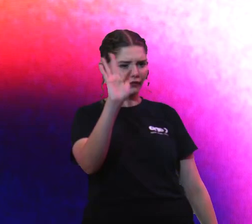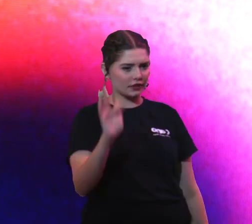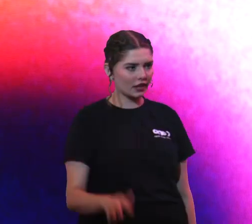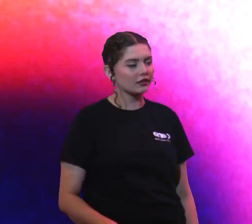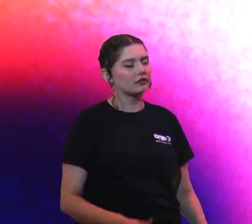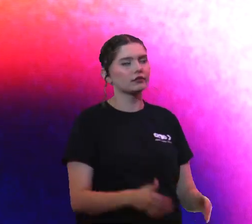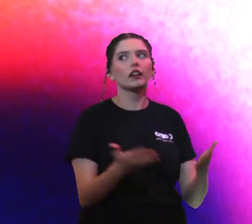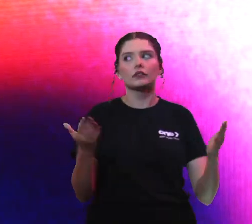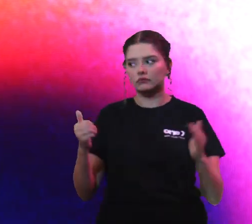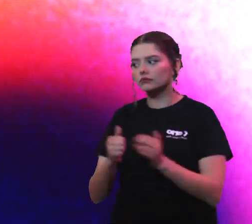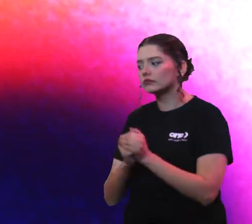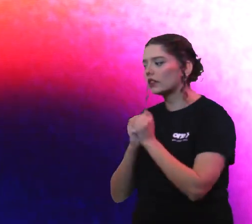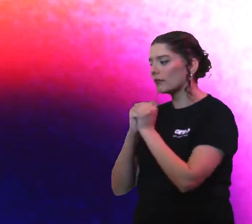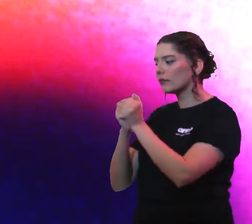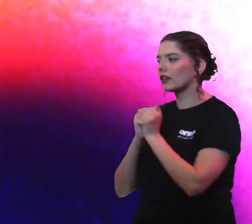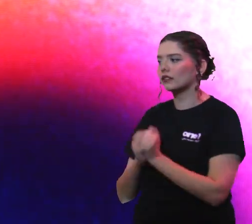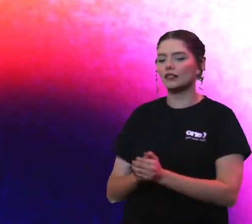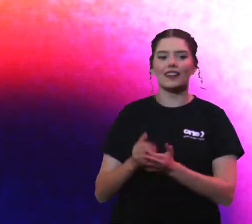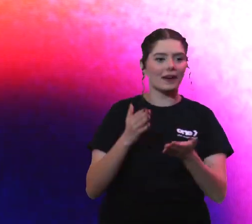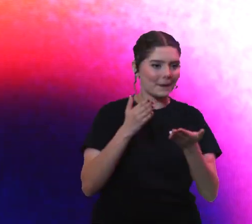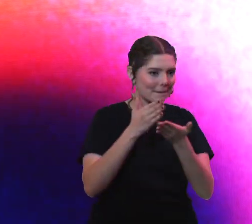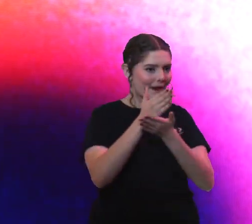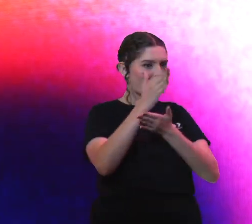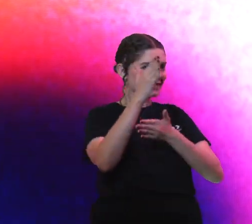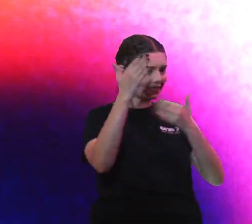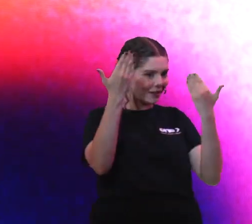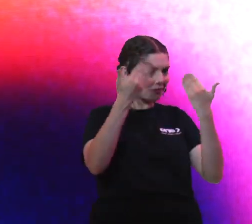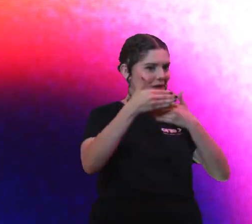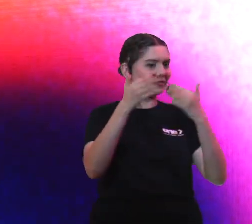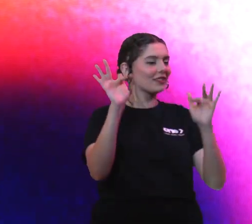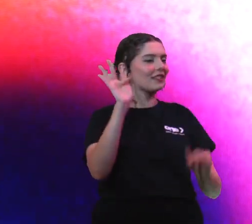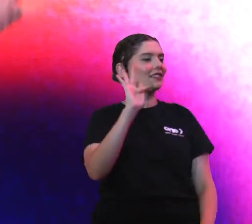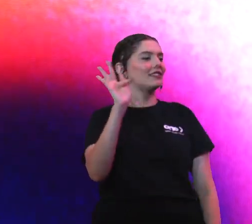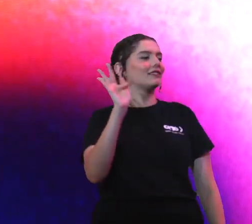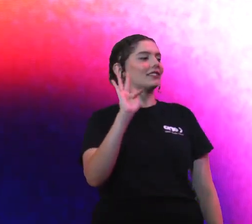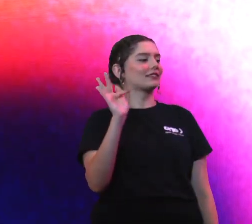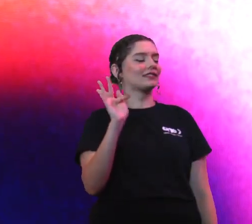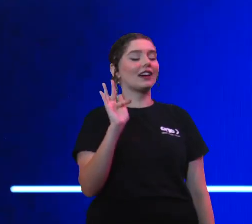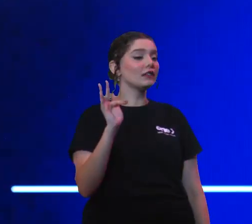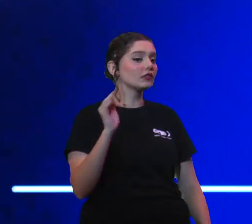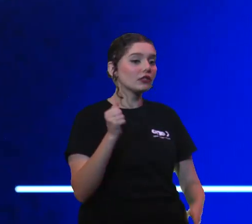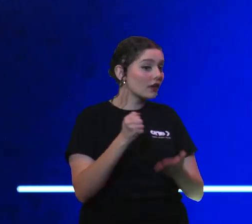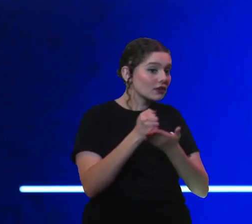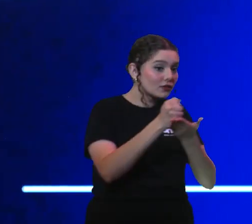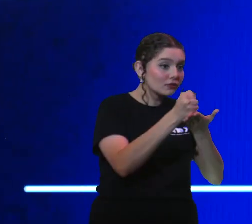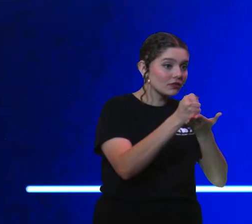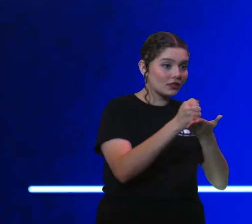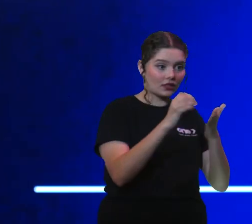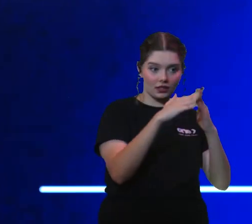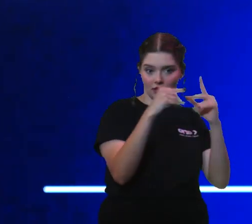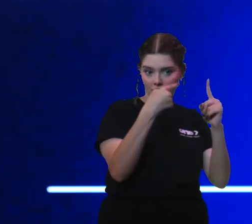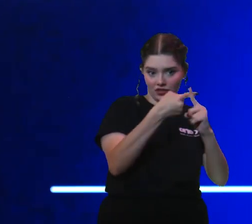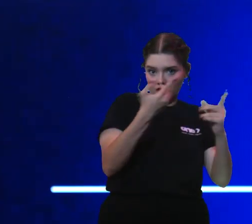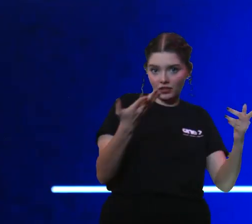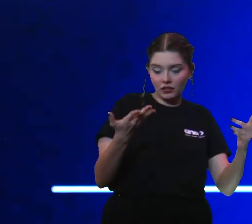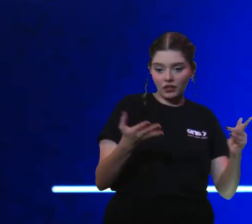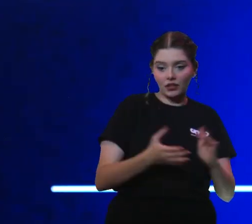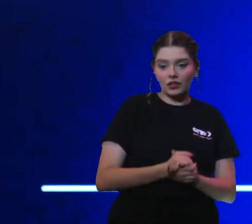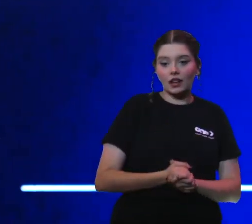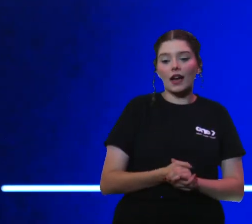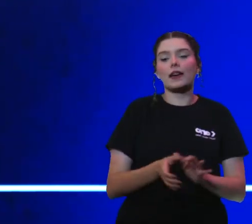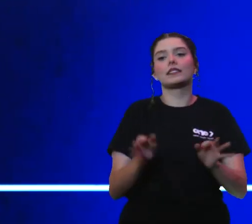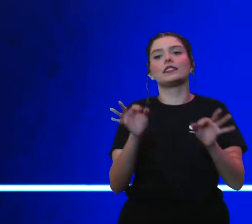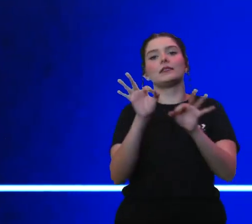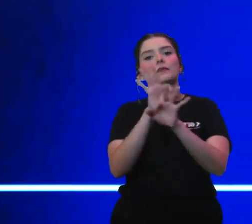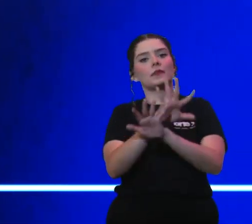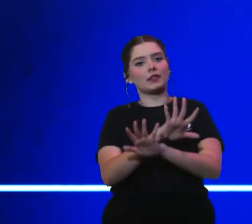Amém. Aí o cara passa na faculdade. Não, pastor, porque agora eu comecei a estudar, eu estou com um estágio aí também, estou sem tempo. Aí ele termina a